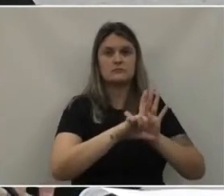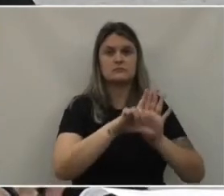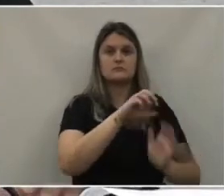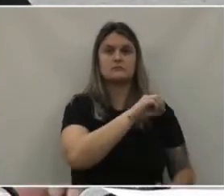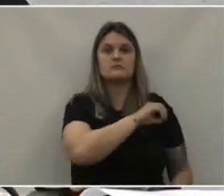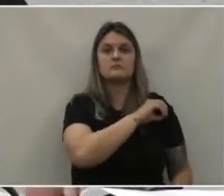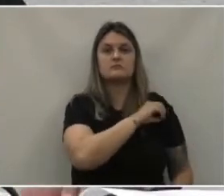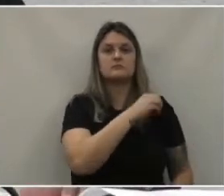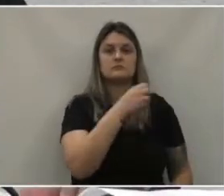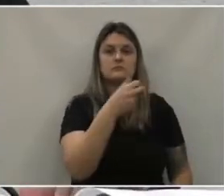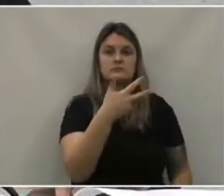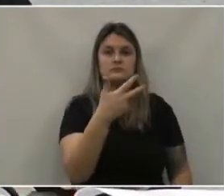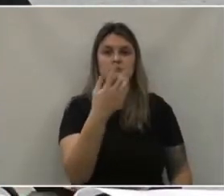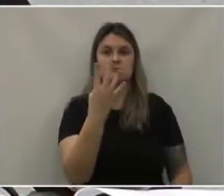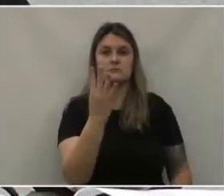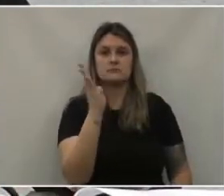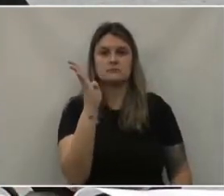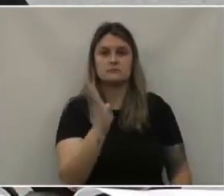número